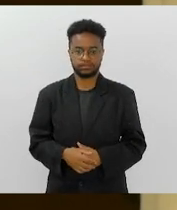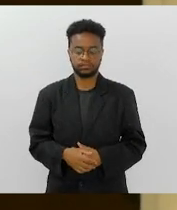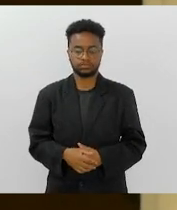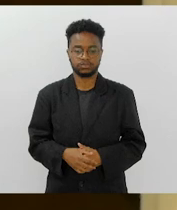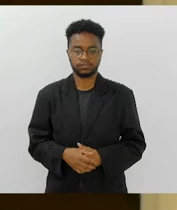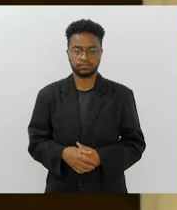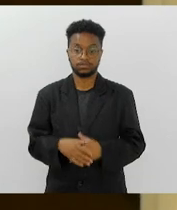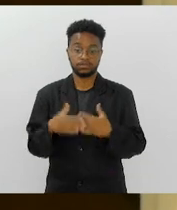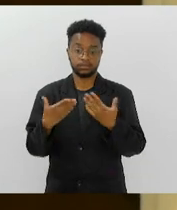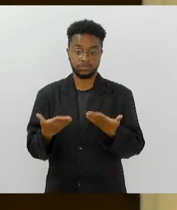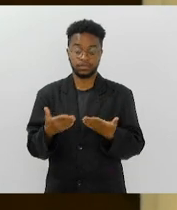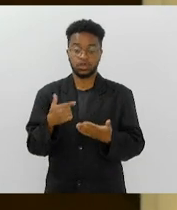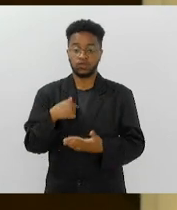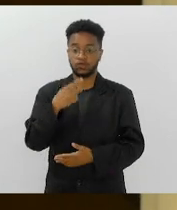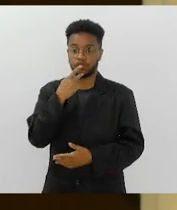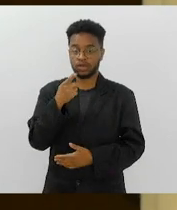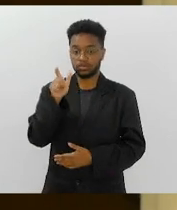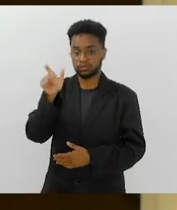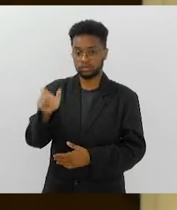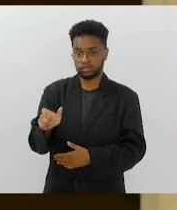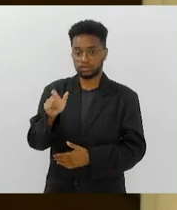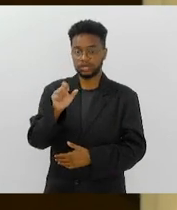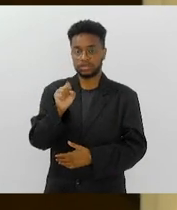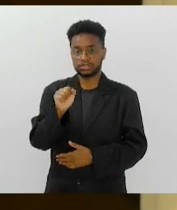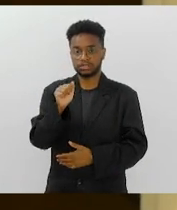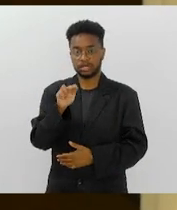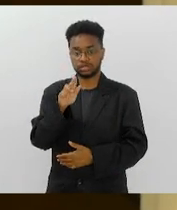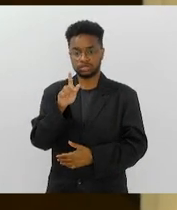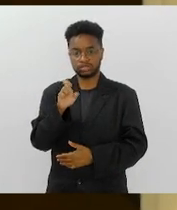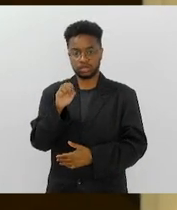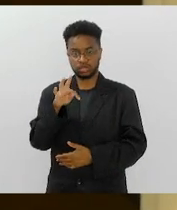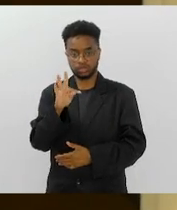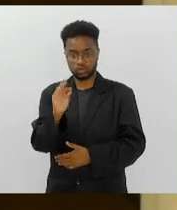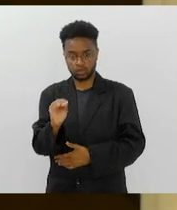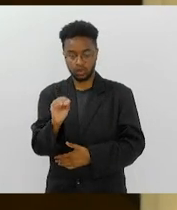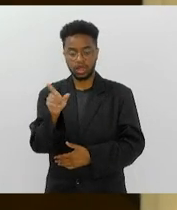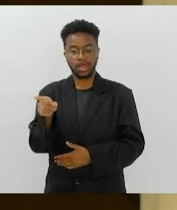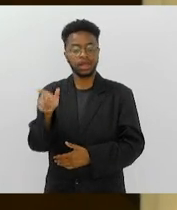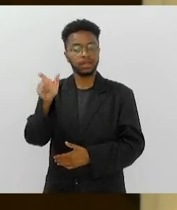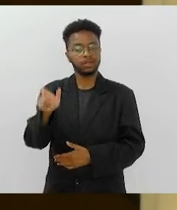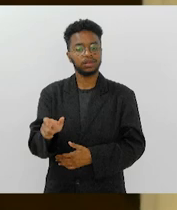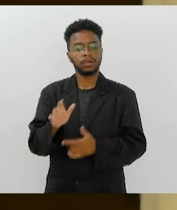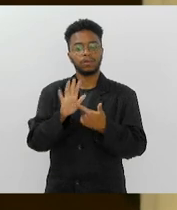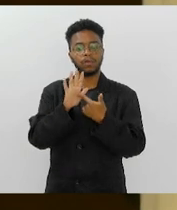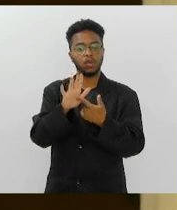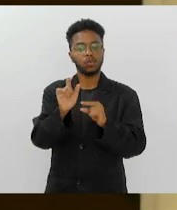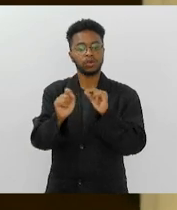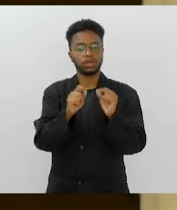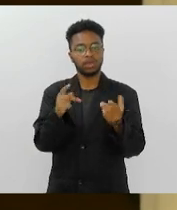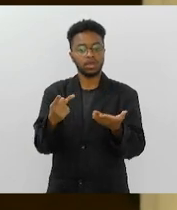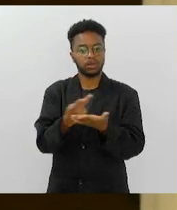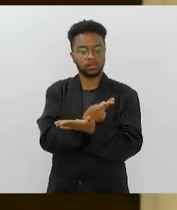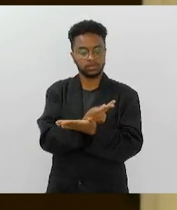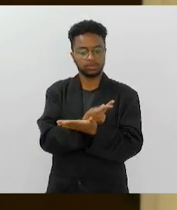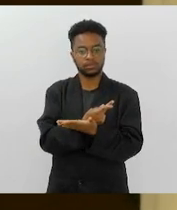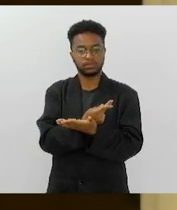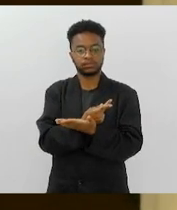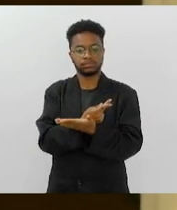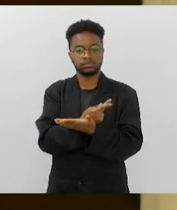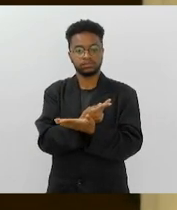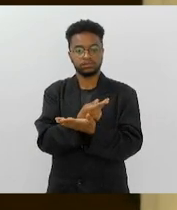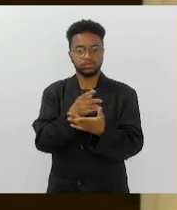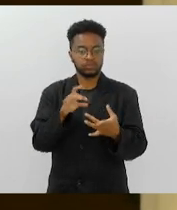a Sargento Álida, ela é só uma representação de tudo aquilo que acontece com o efetivo que eu